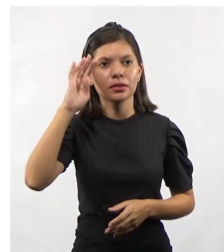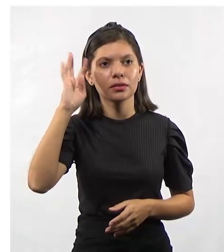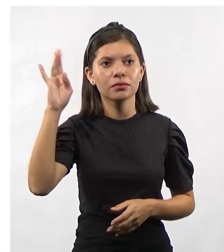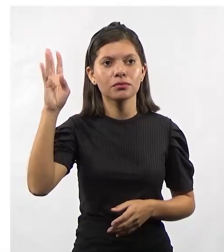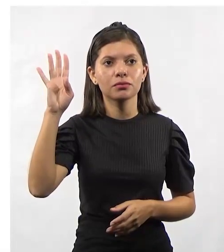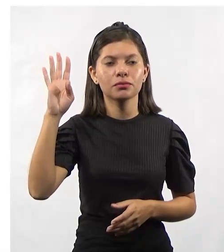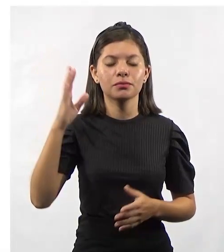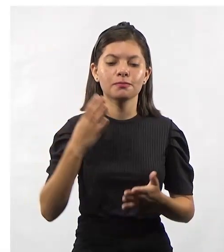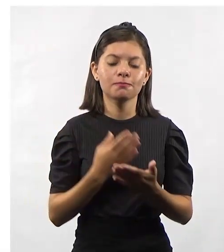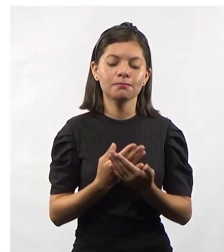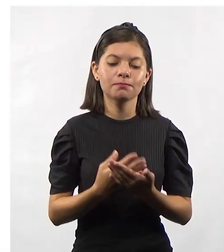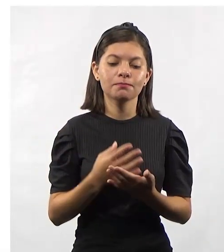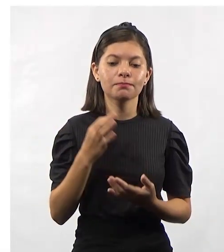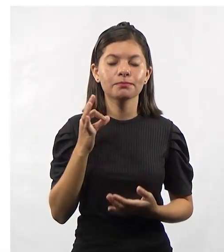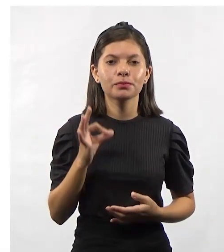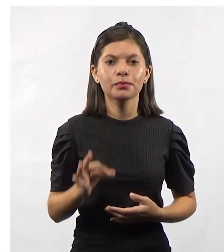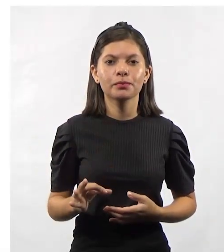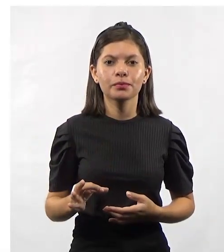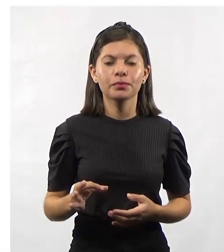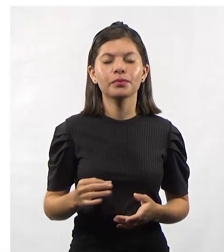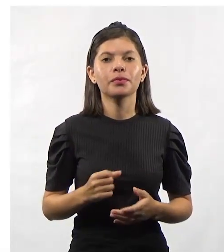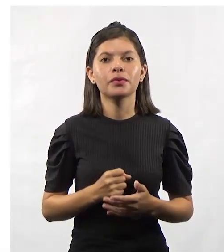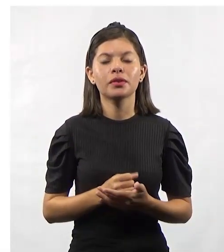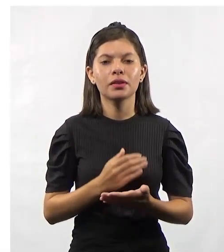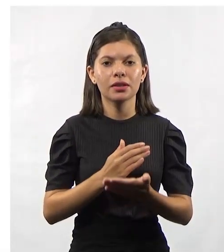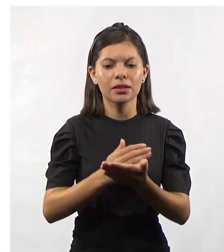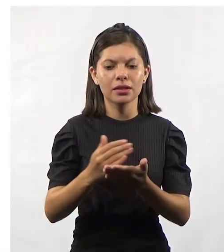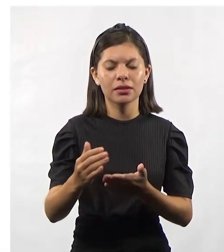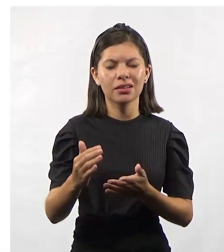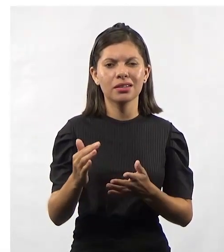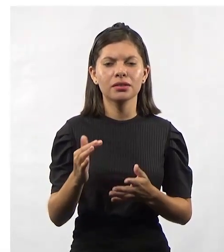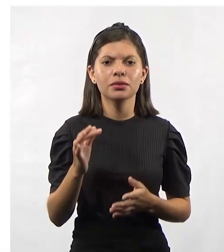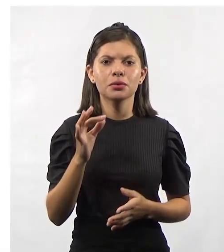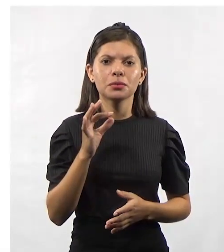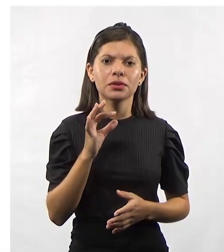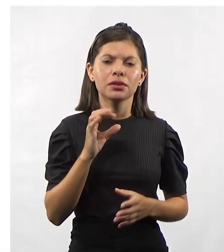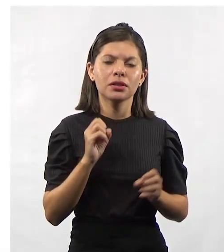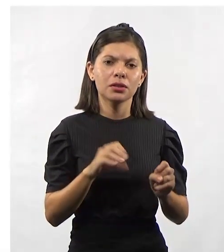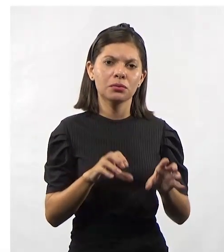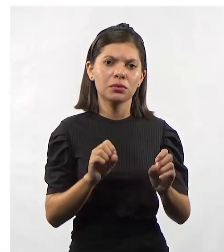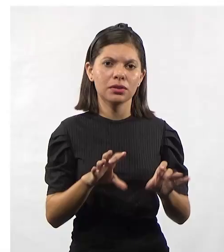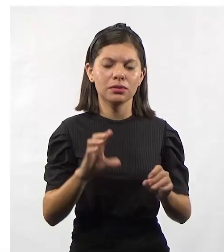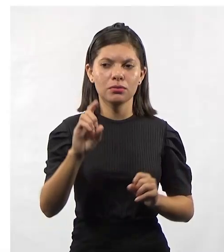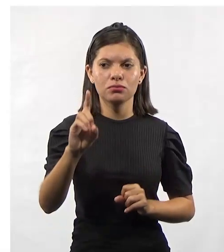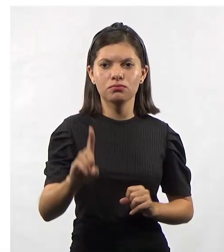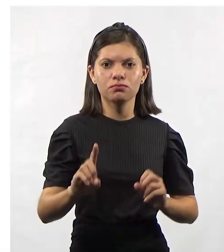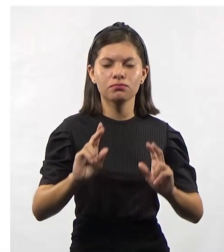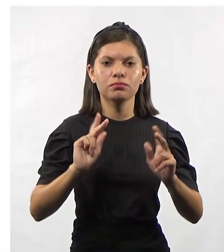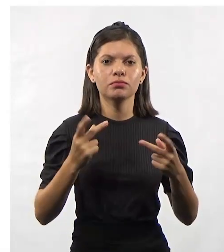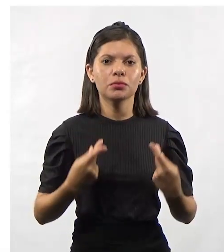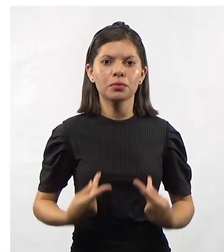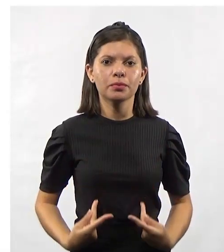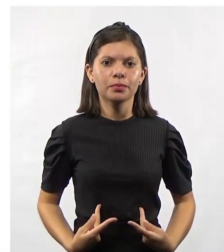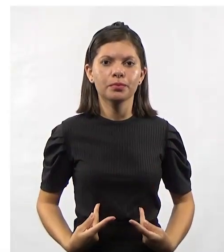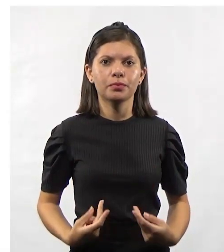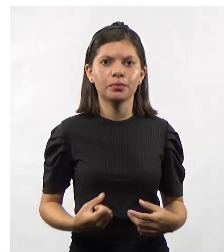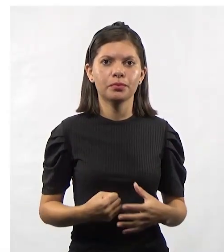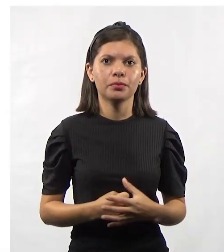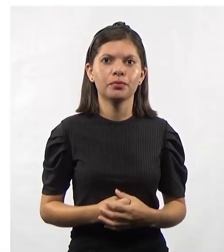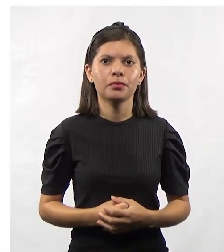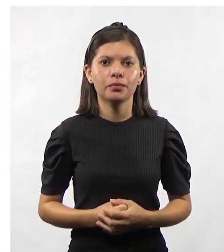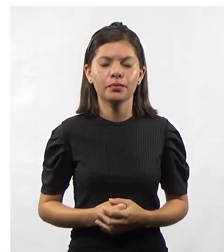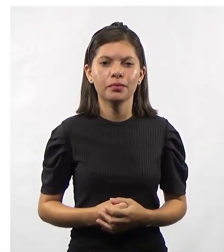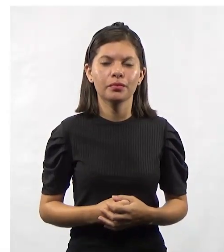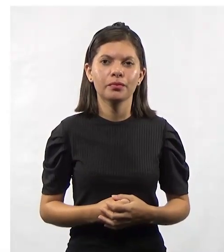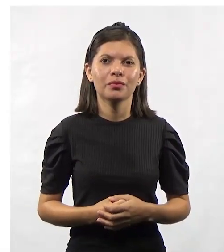aula, ok? Então, vamos aqui falar sobre educação em direitos humanos, né? Que é